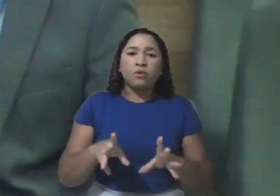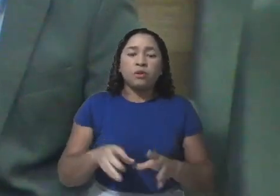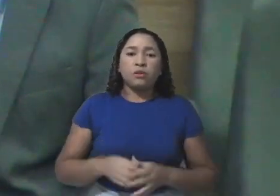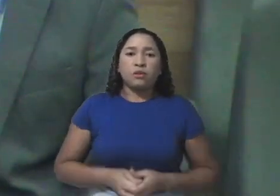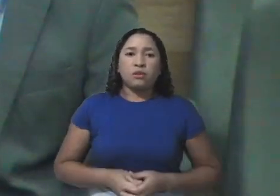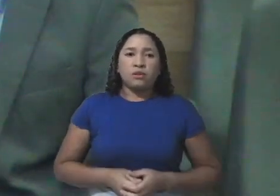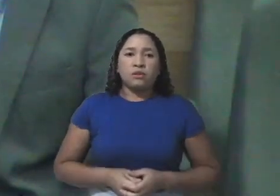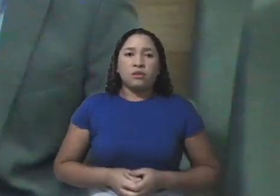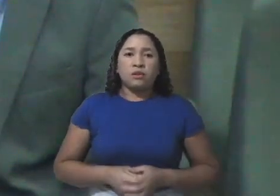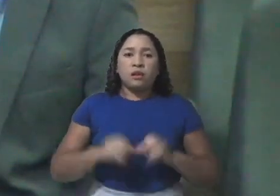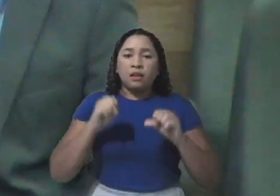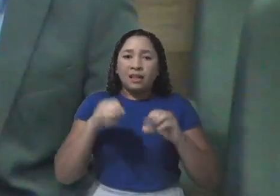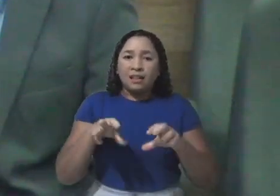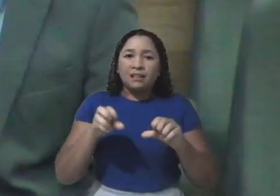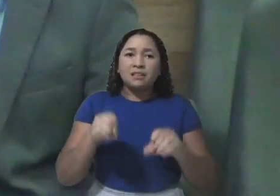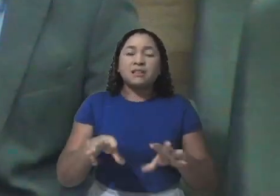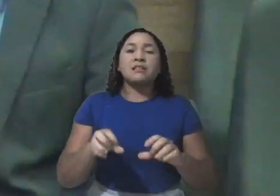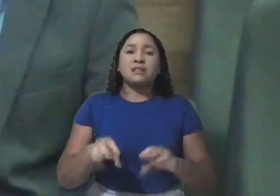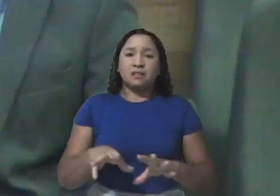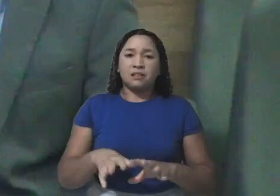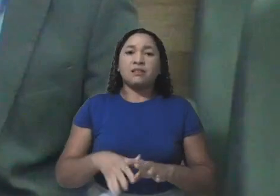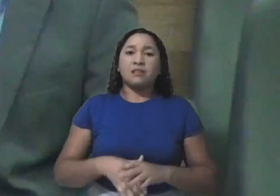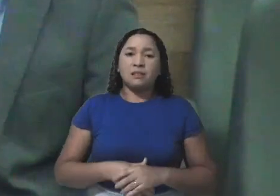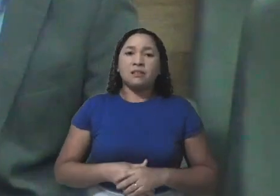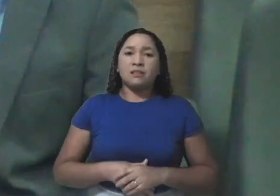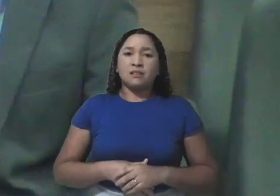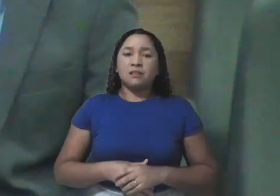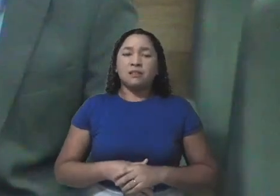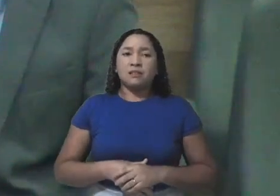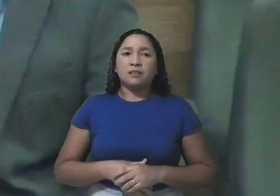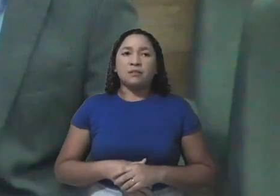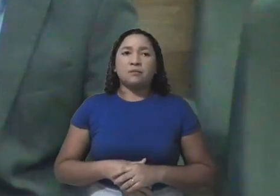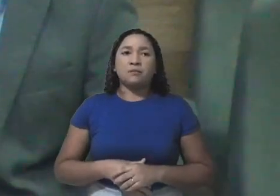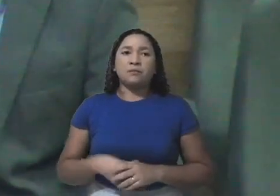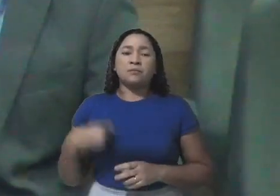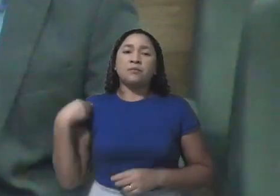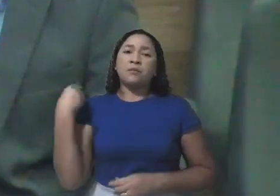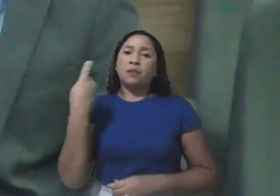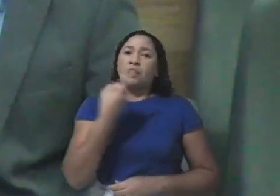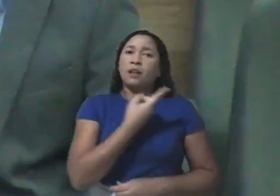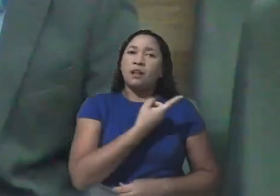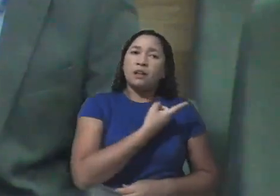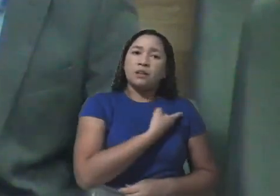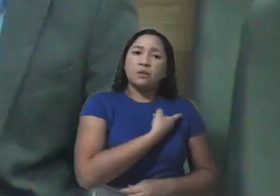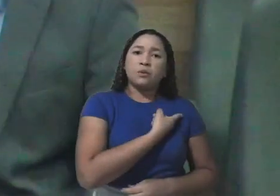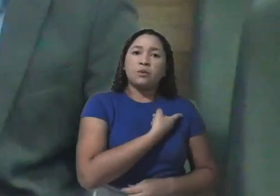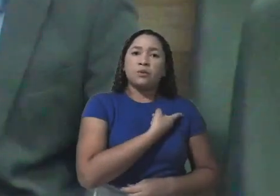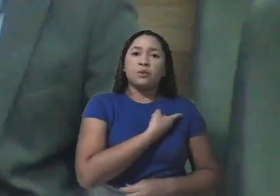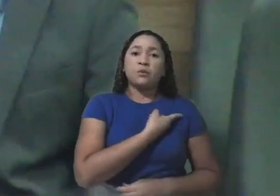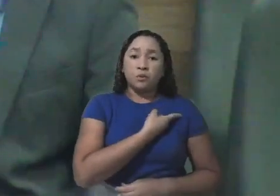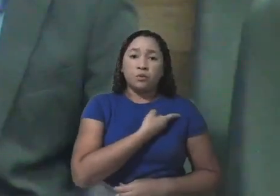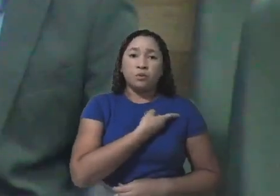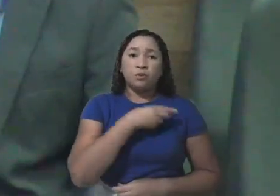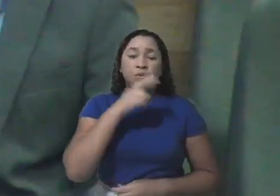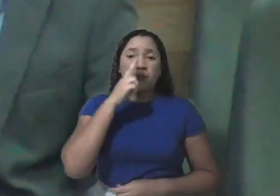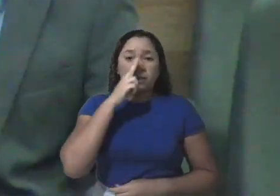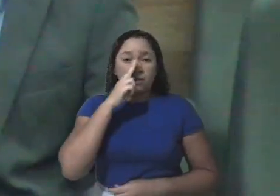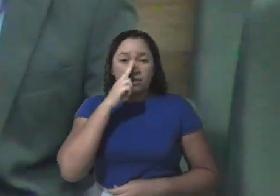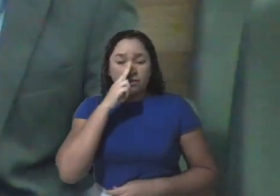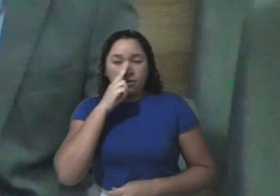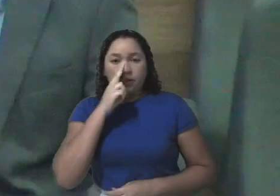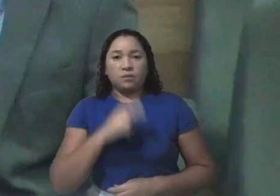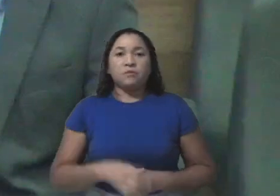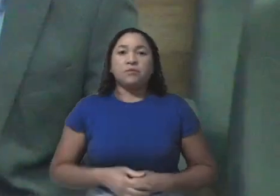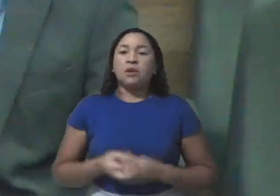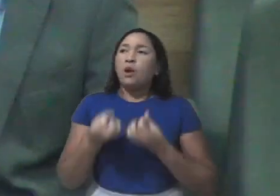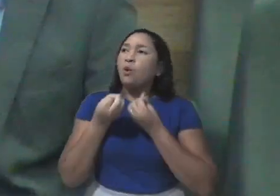fundamentam a crença de um determinado grupo, em nosso caso, credo cristão. Credo é a nossa